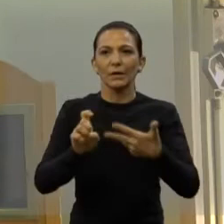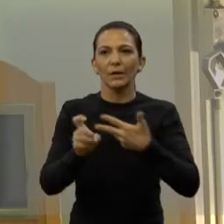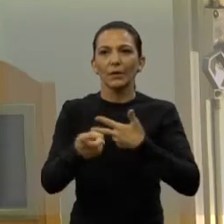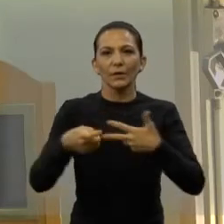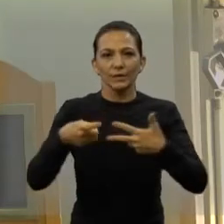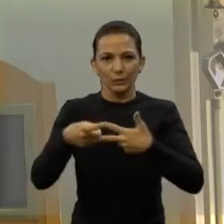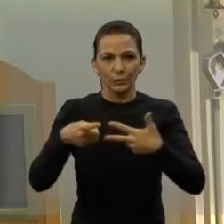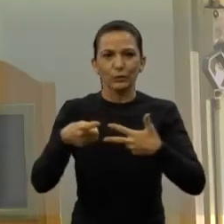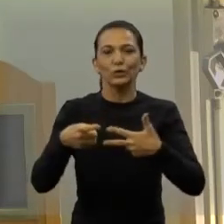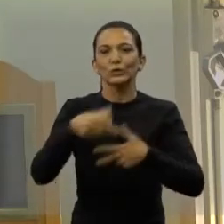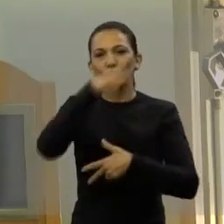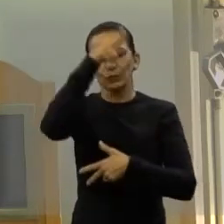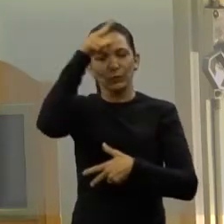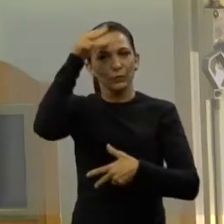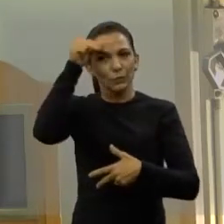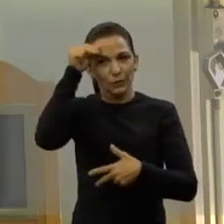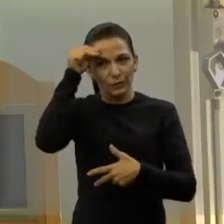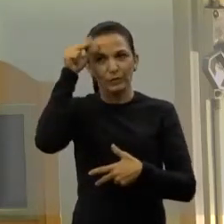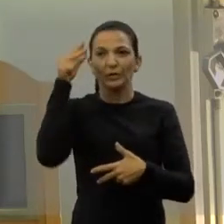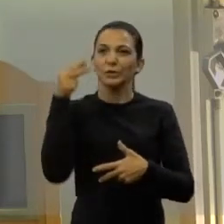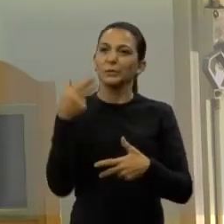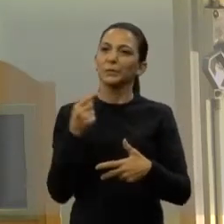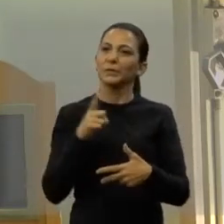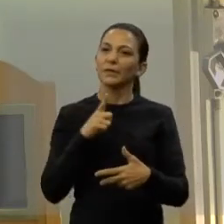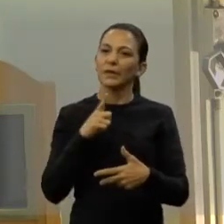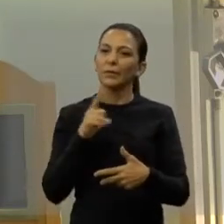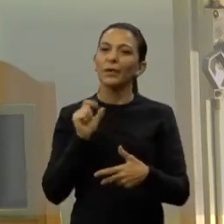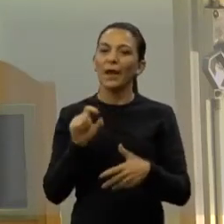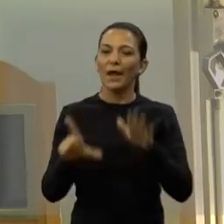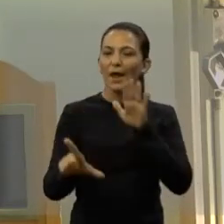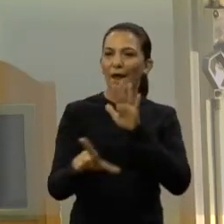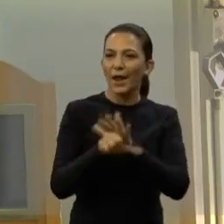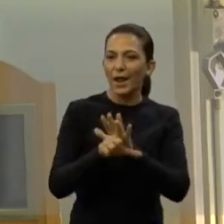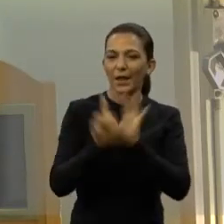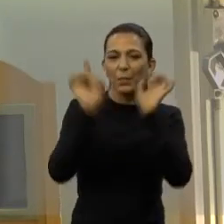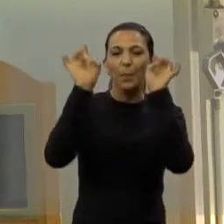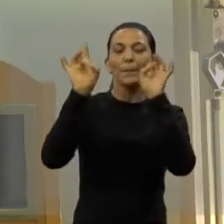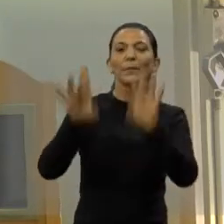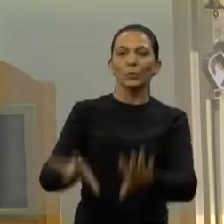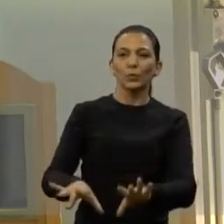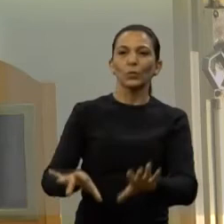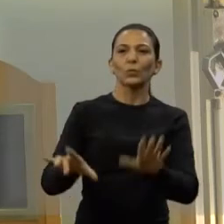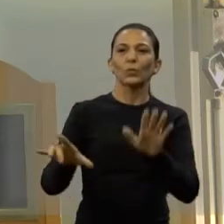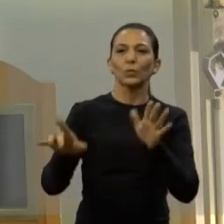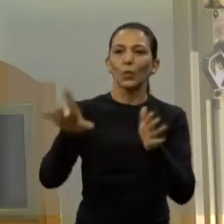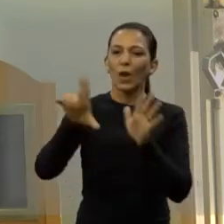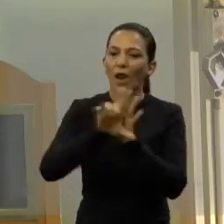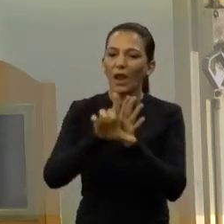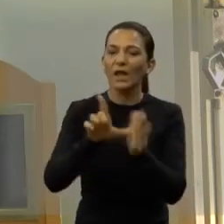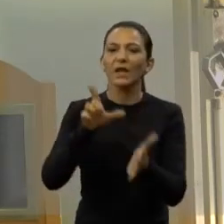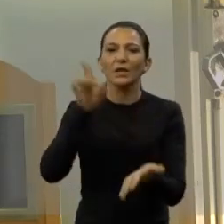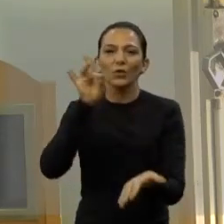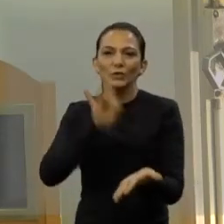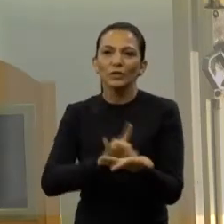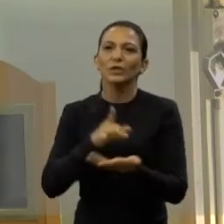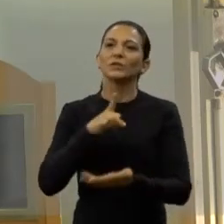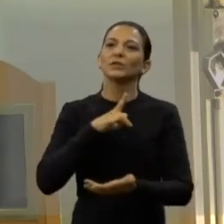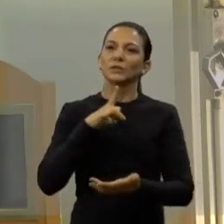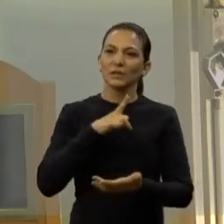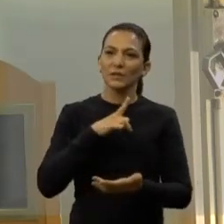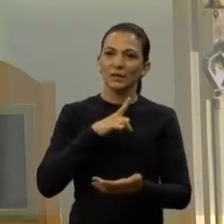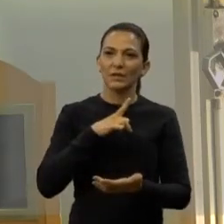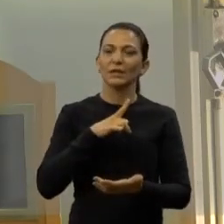sobre a lei do abandono que nós temos. A lei do abandono é a Lei 7.733, de 24 de maio de